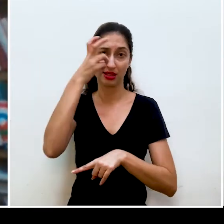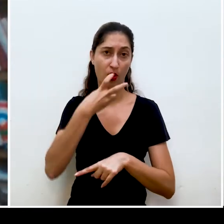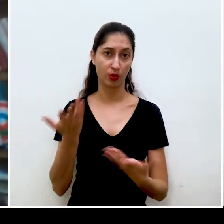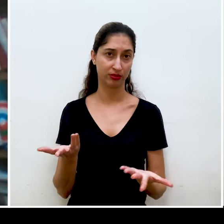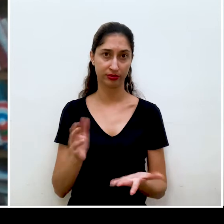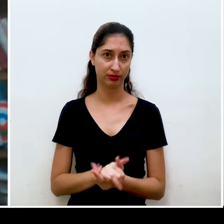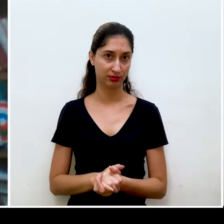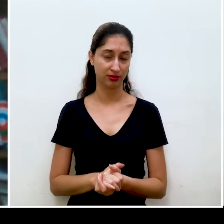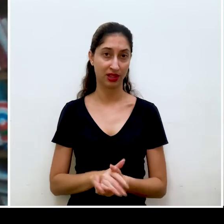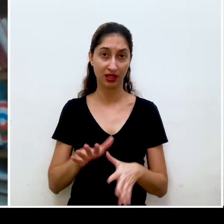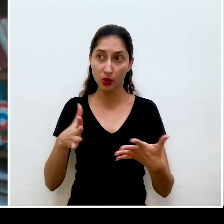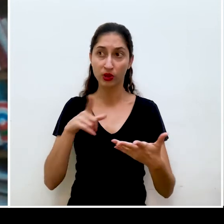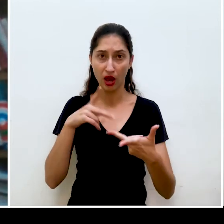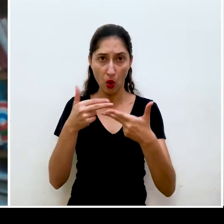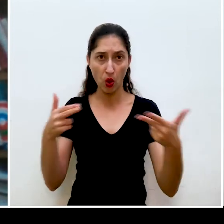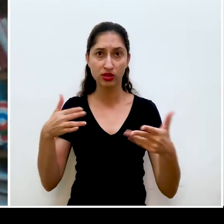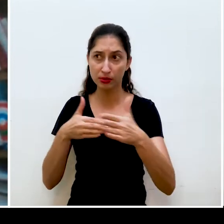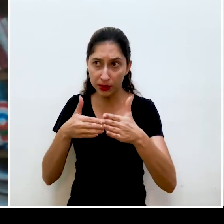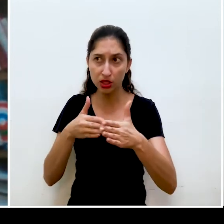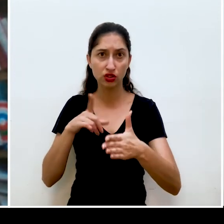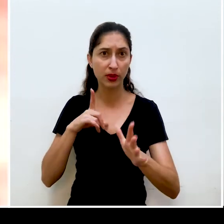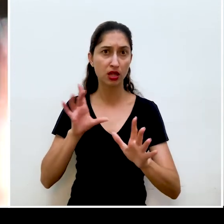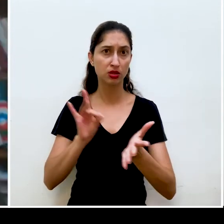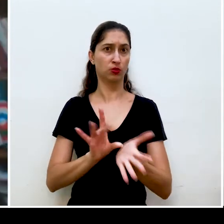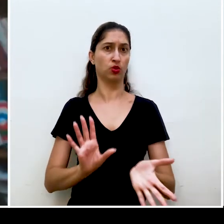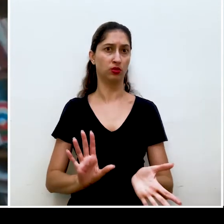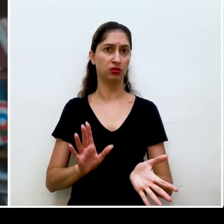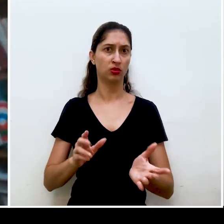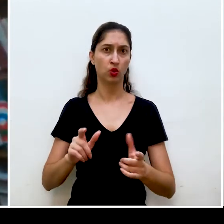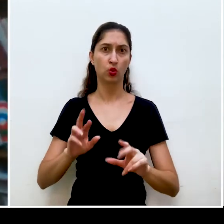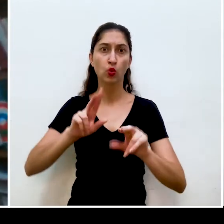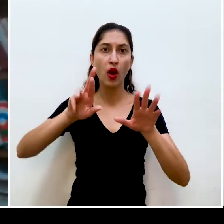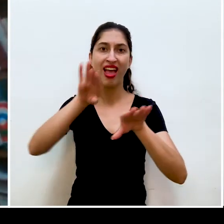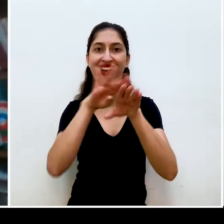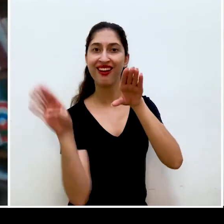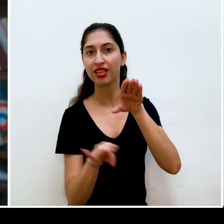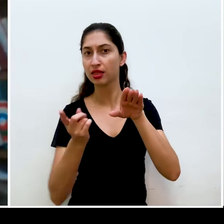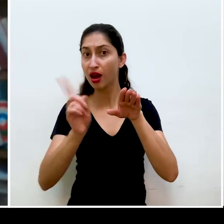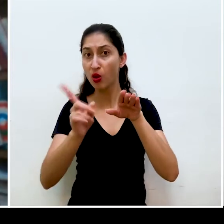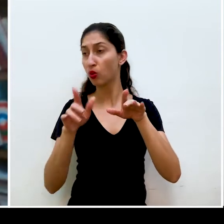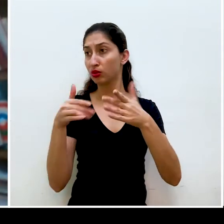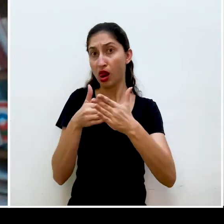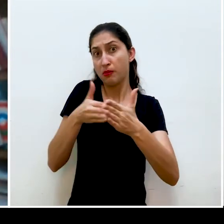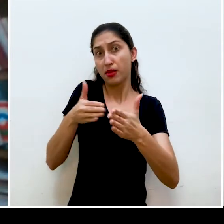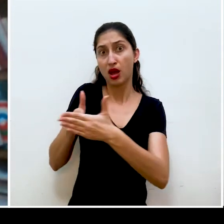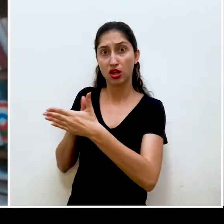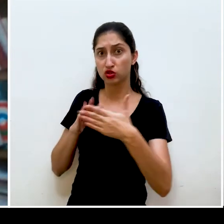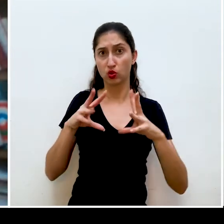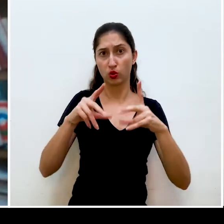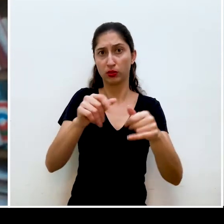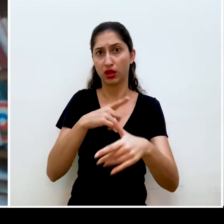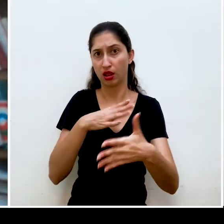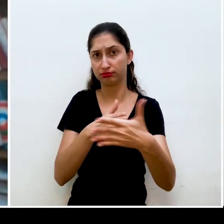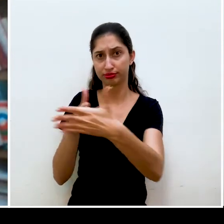já sei coisas que ele não pode fazer. São limitações. Não são todas, não é inferioridade, mas são limitações. Os sujeitos têm limitações de